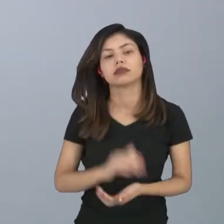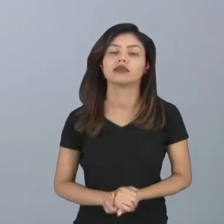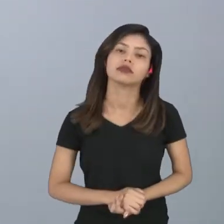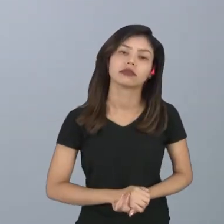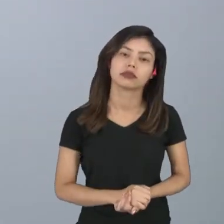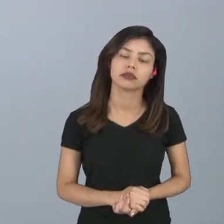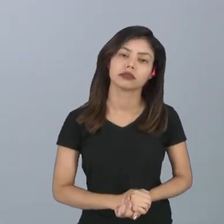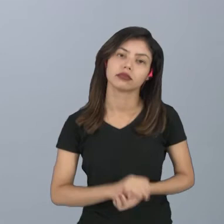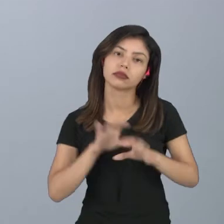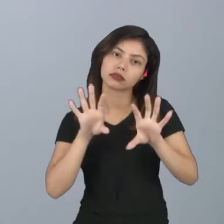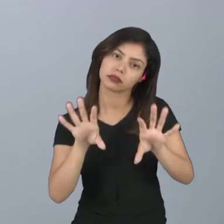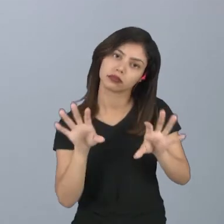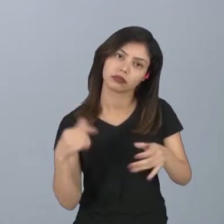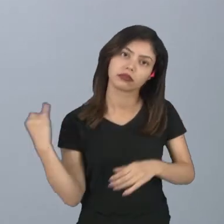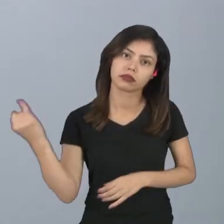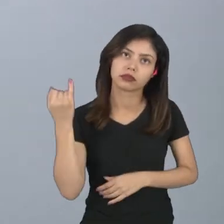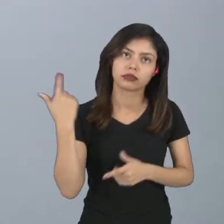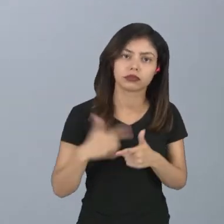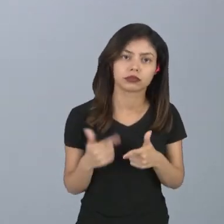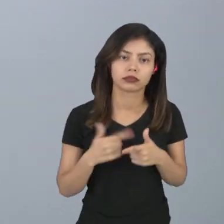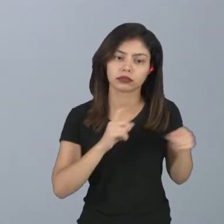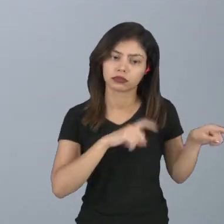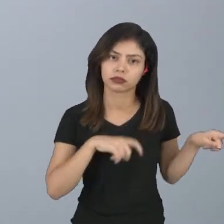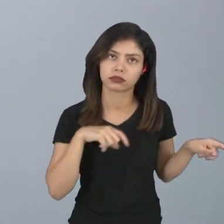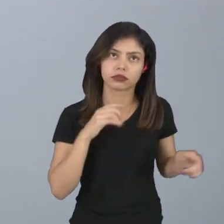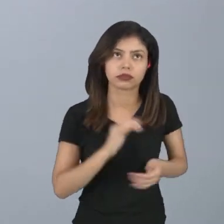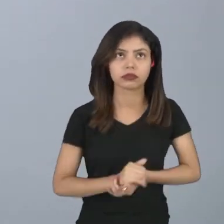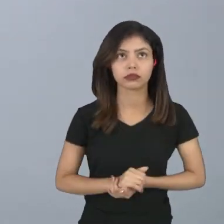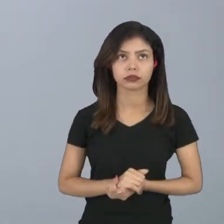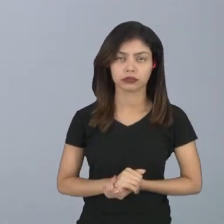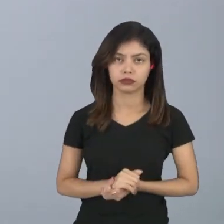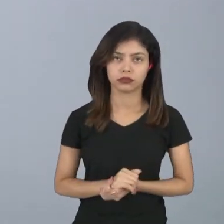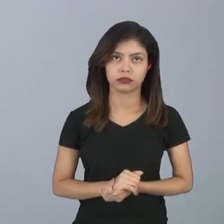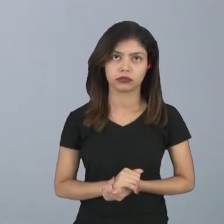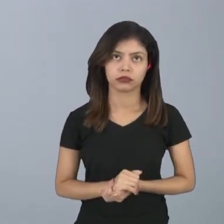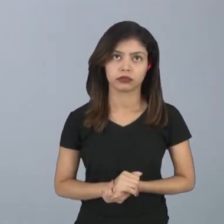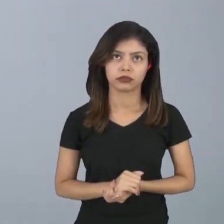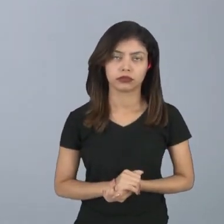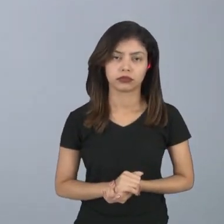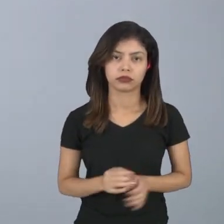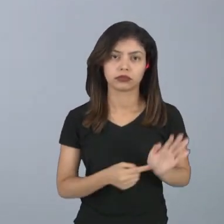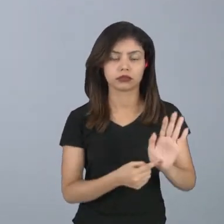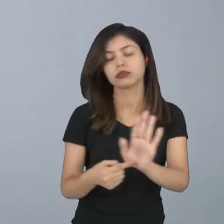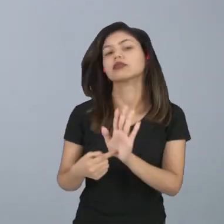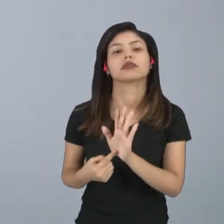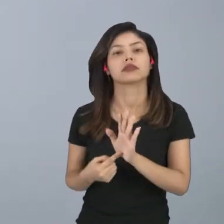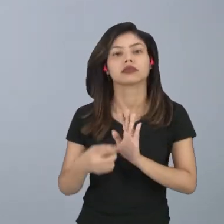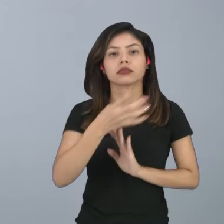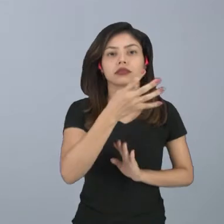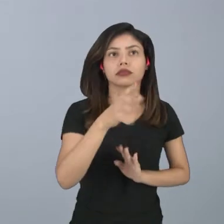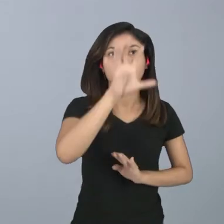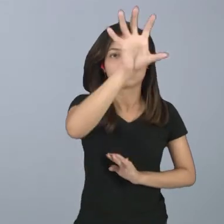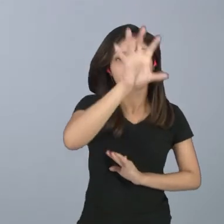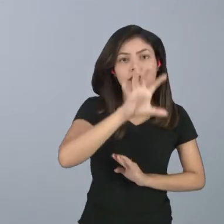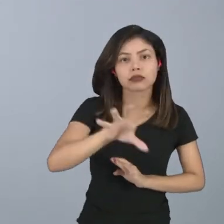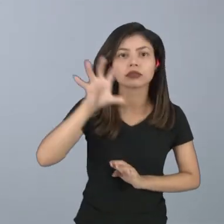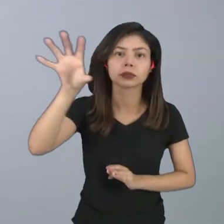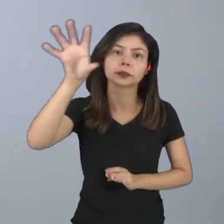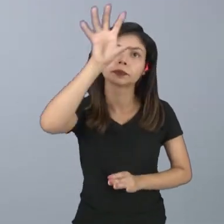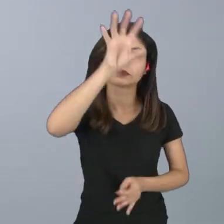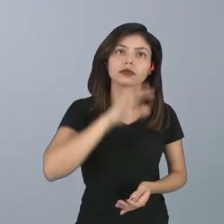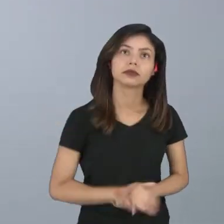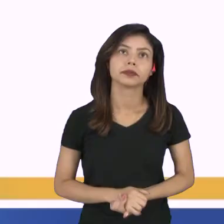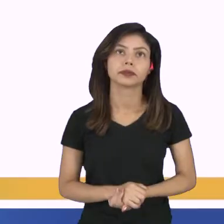Então, esses são os principais riscos da agricultura. E aí eu trago aqui para vocês um mapa, tá, da